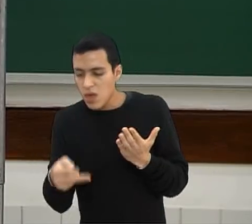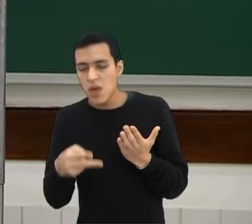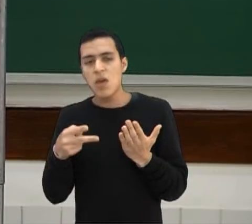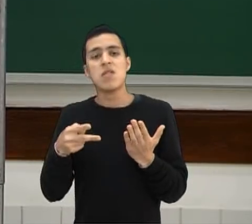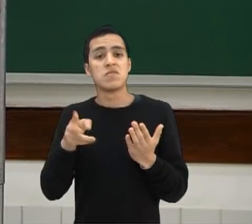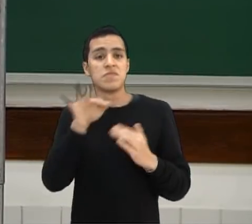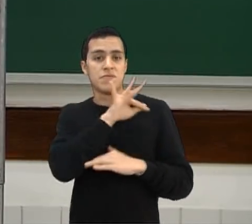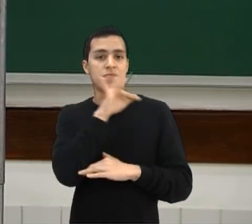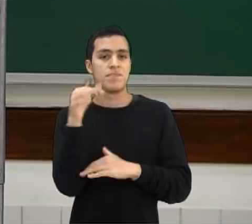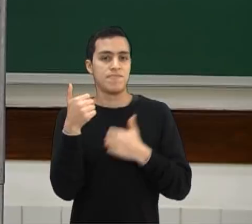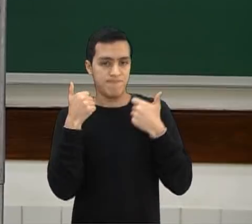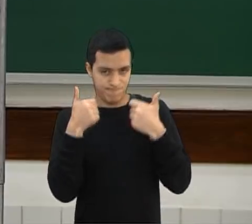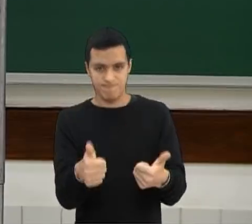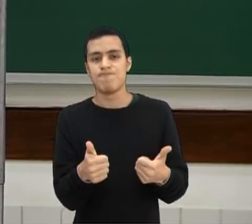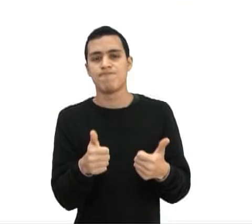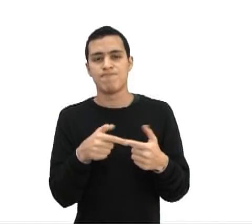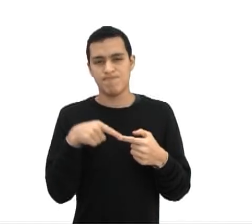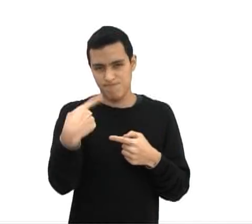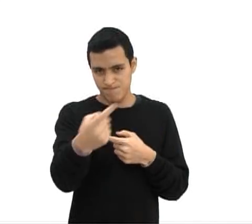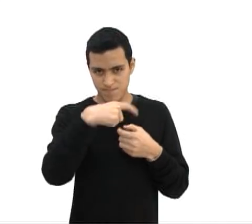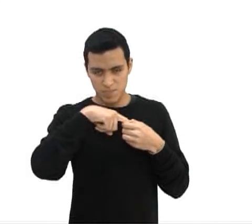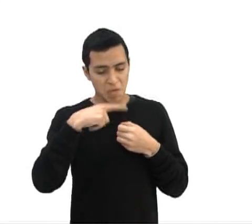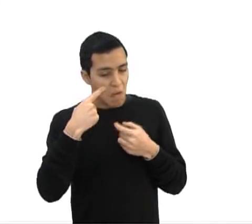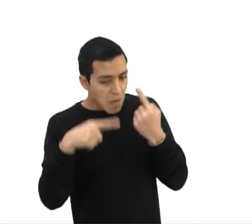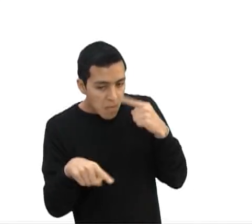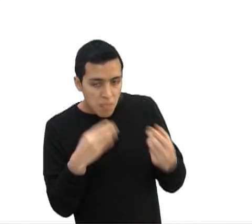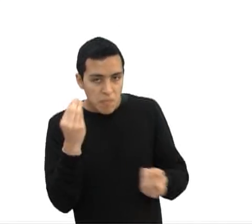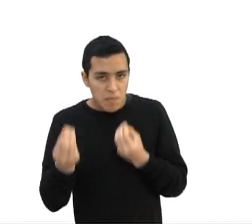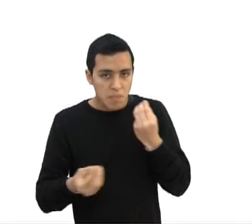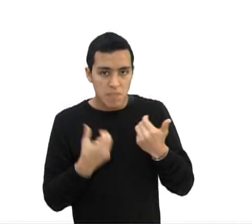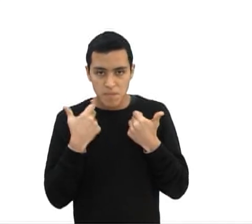discurso formal, ok? A gente já volta para conferir.